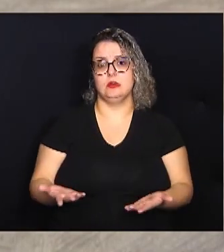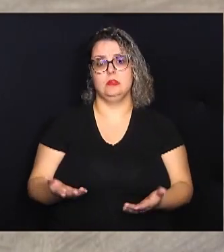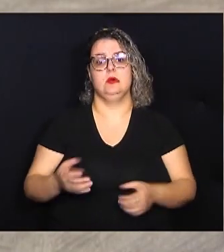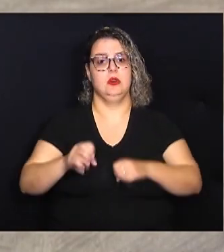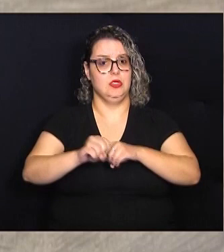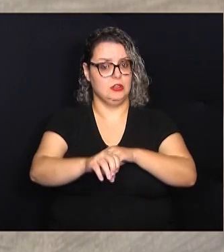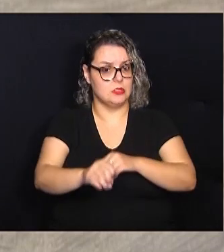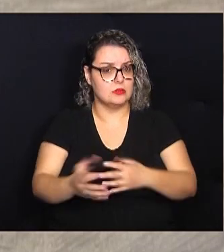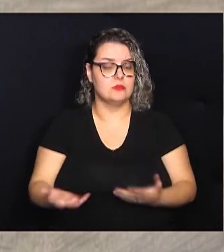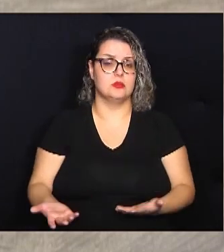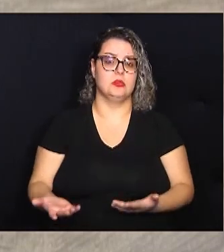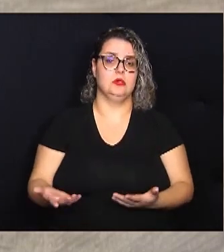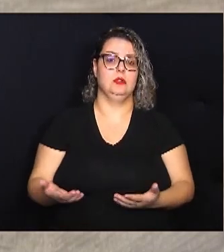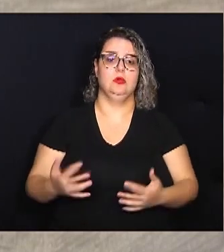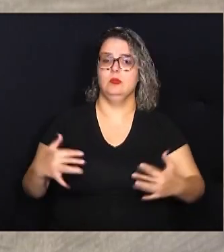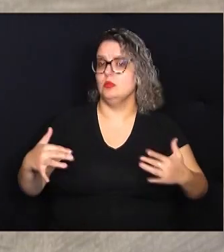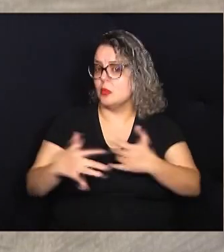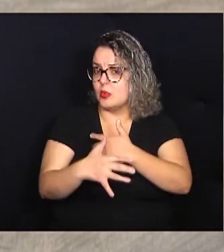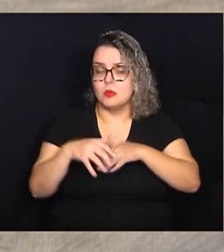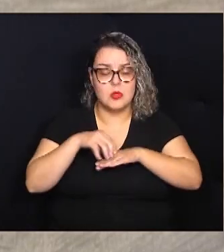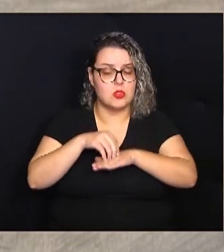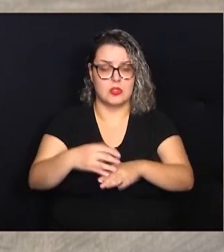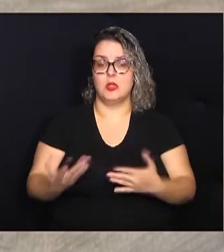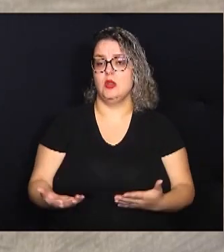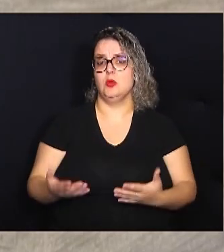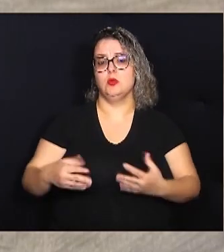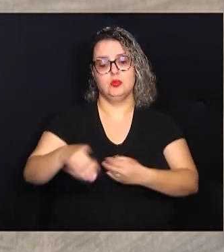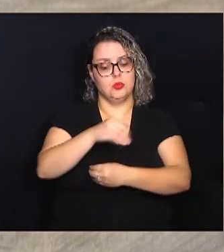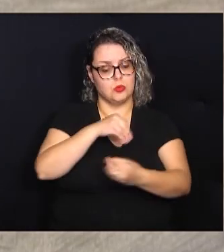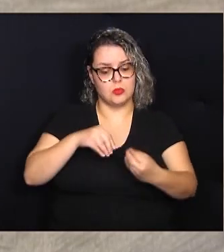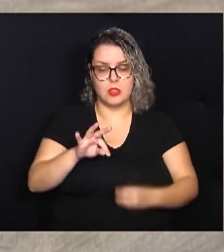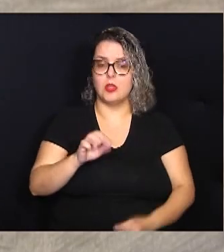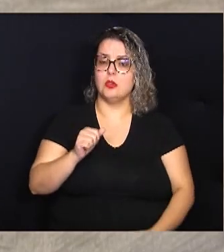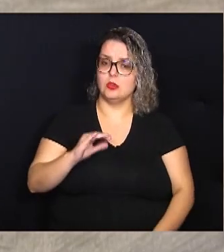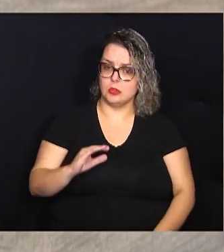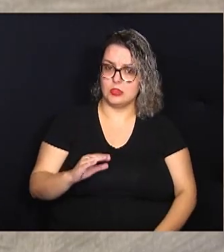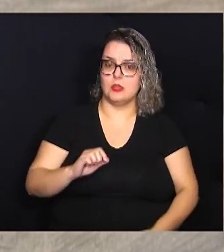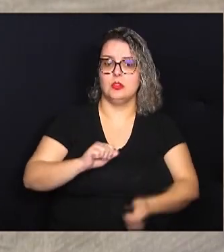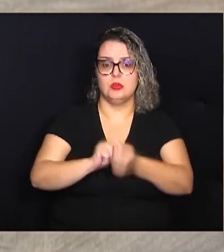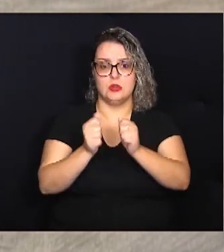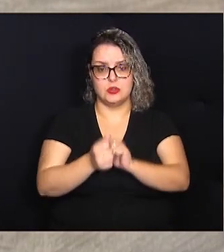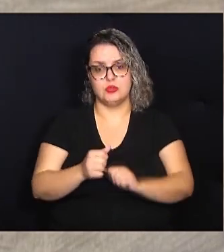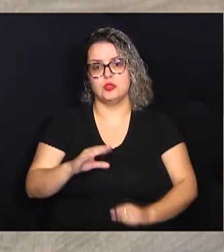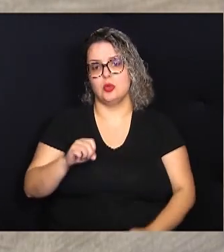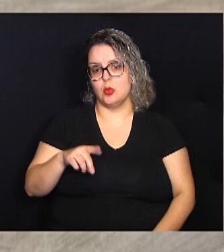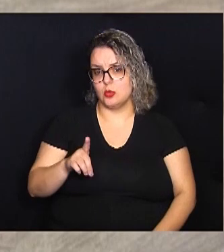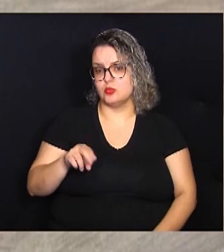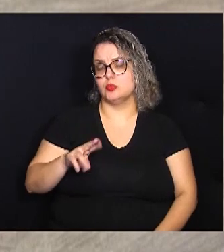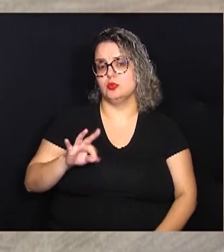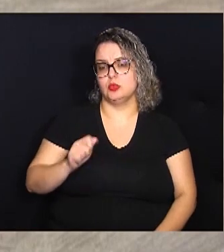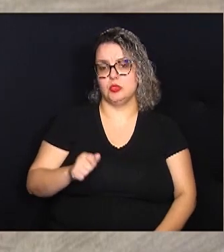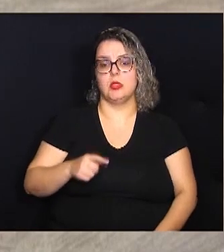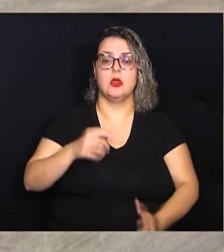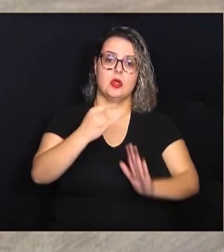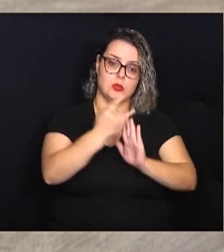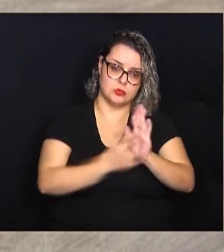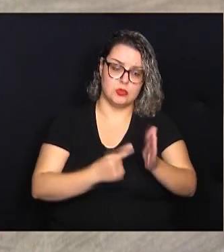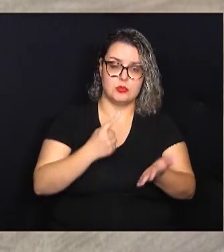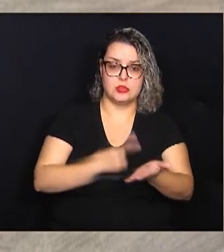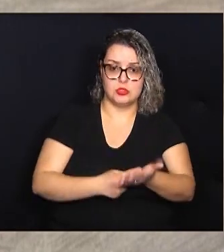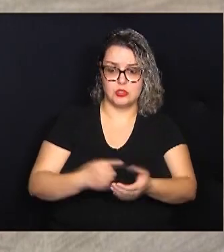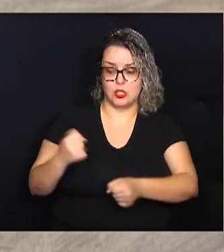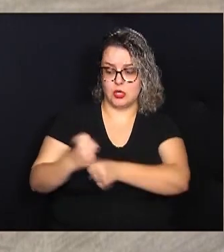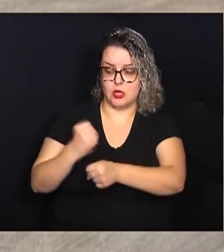educação, mobilidade urbana, tudo isso envolve nos TAC de ajuste de conduta, que é o termo de compromisso com as construtoras